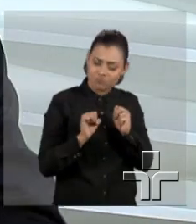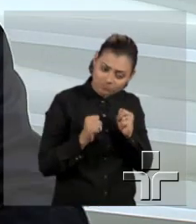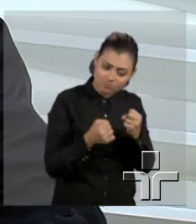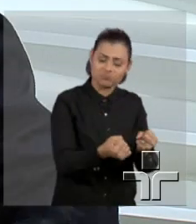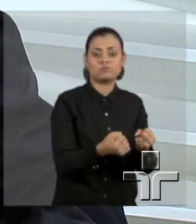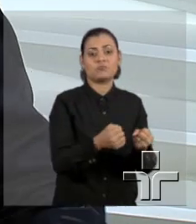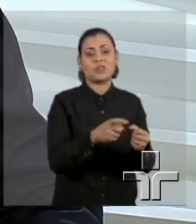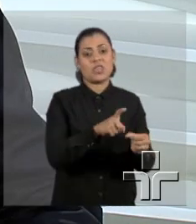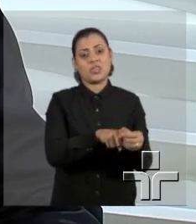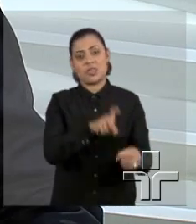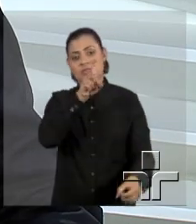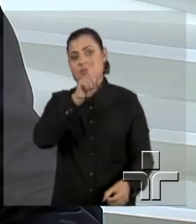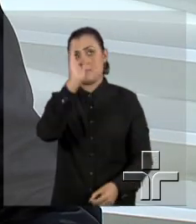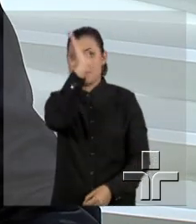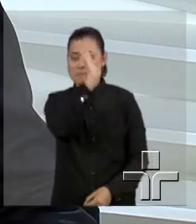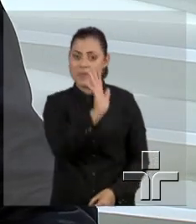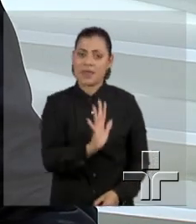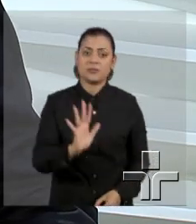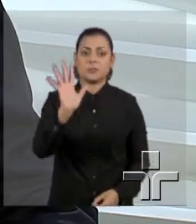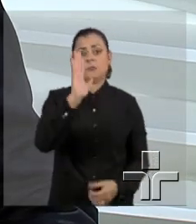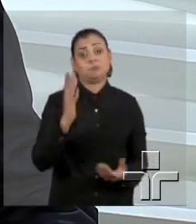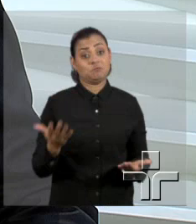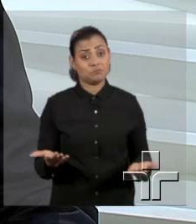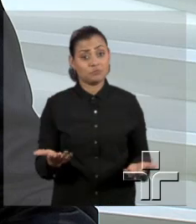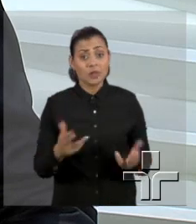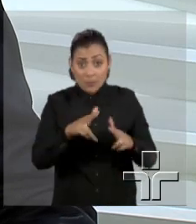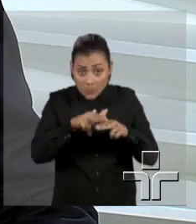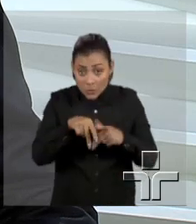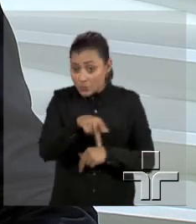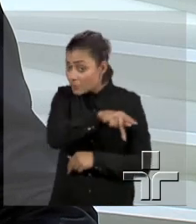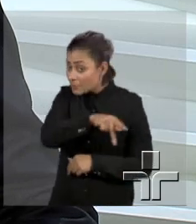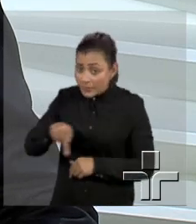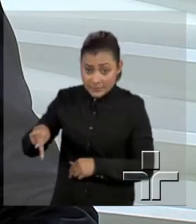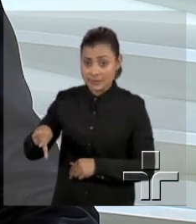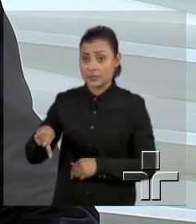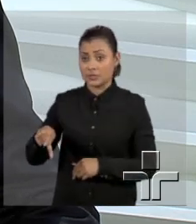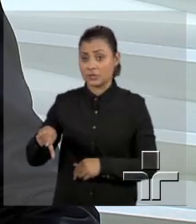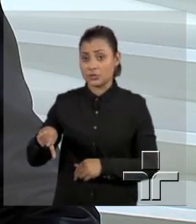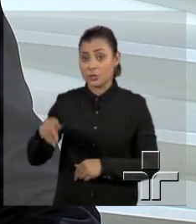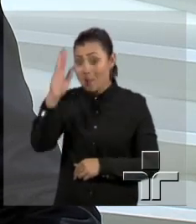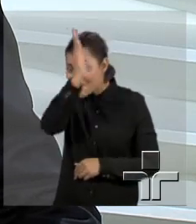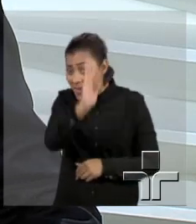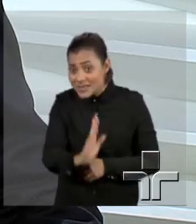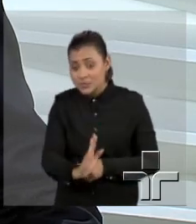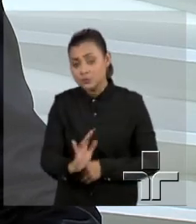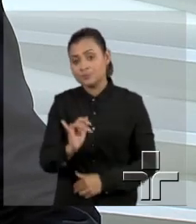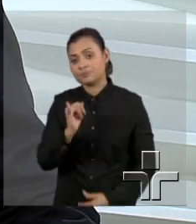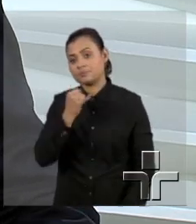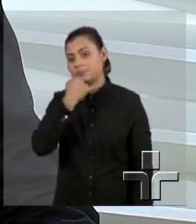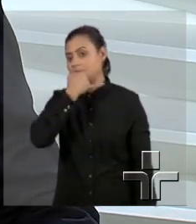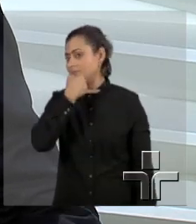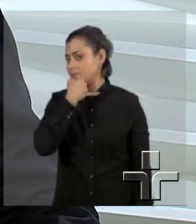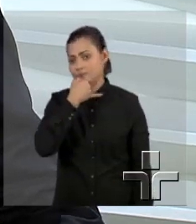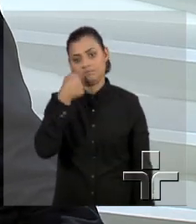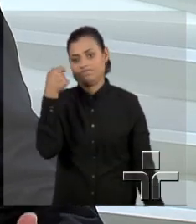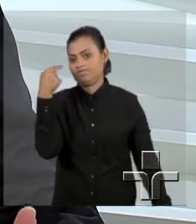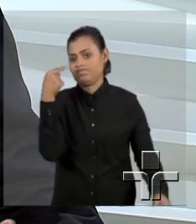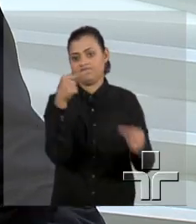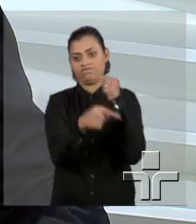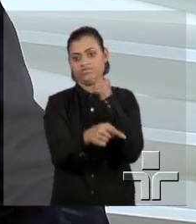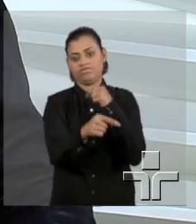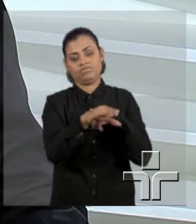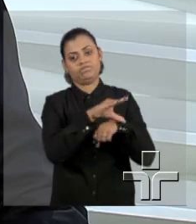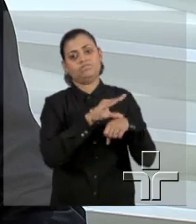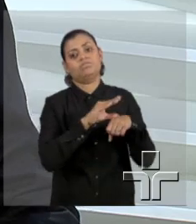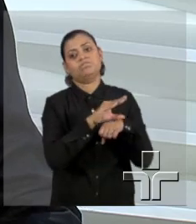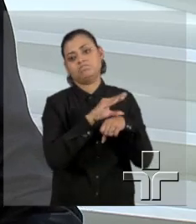e a independência do país. Então, o presidente da República, infelizmente, entrou em rota de colisão, até frontal